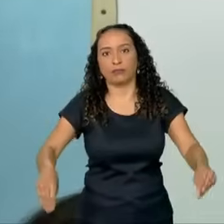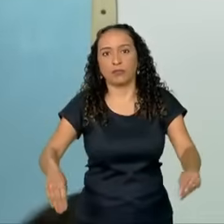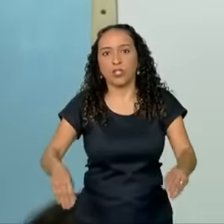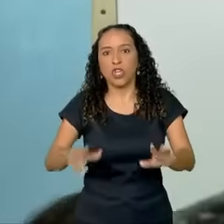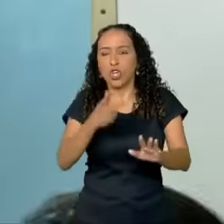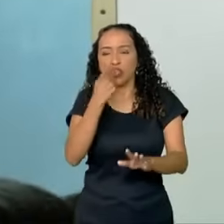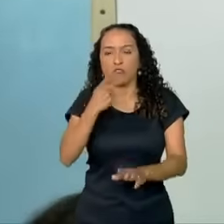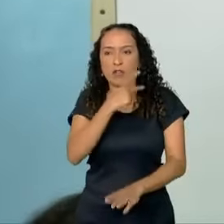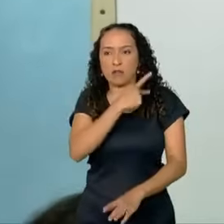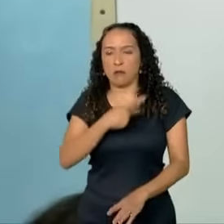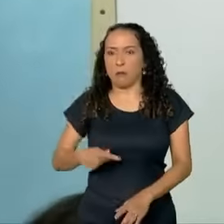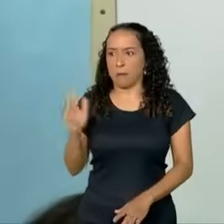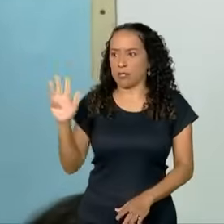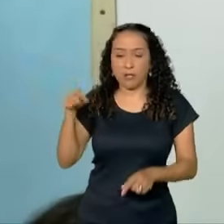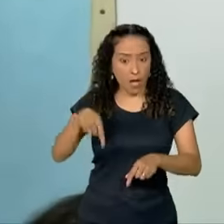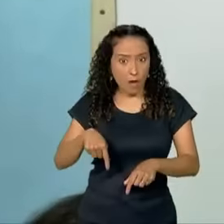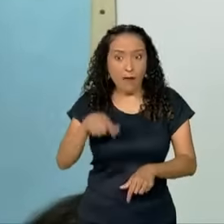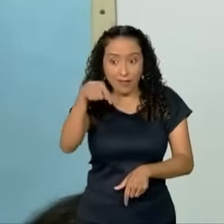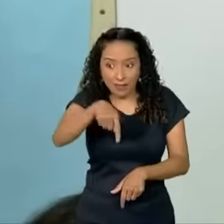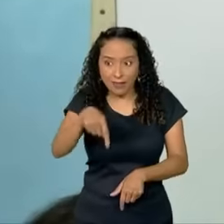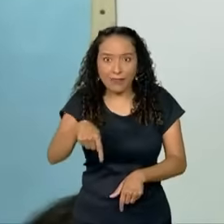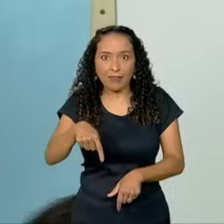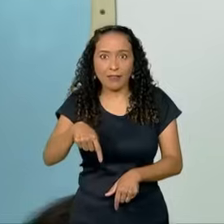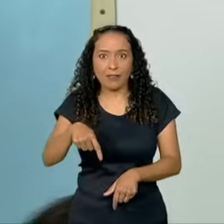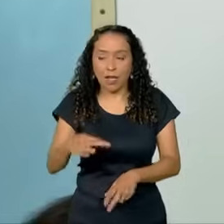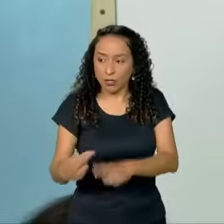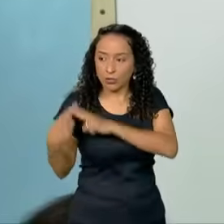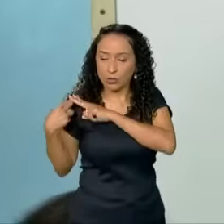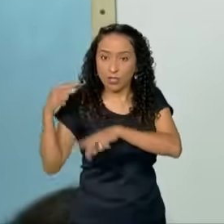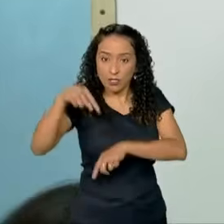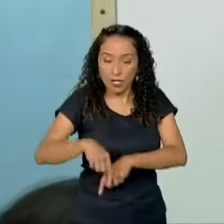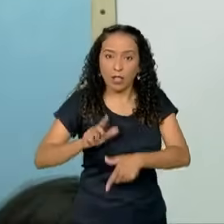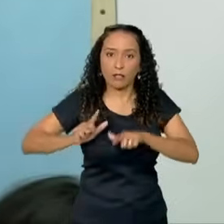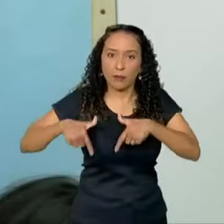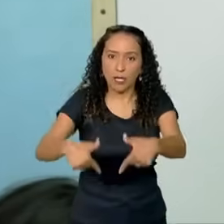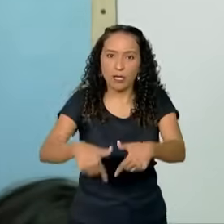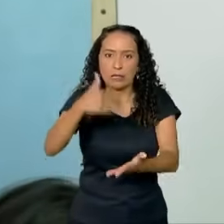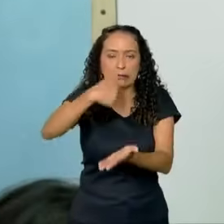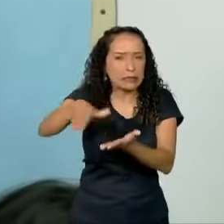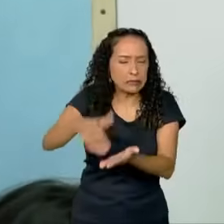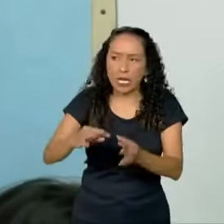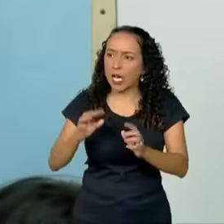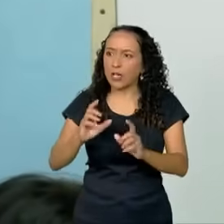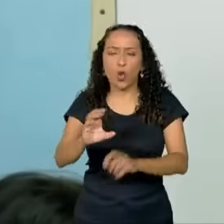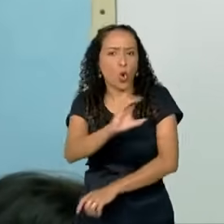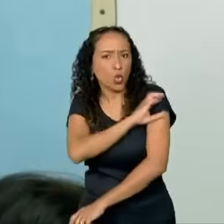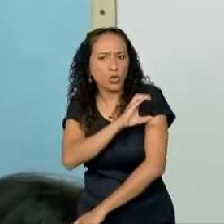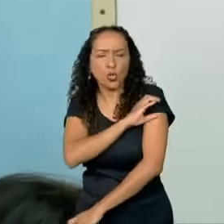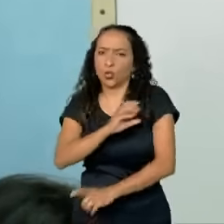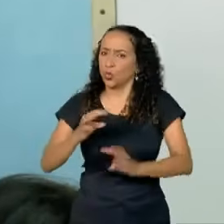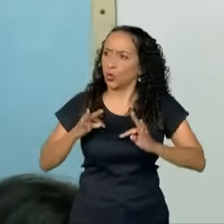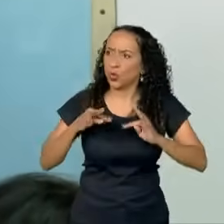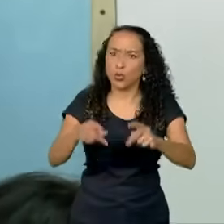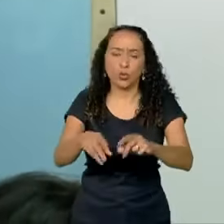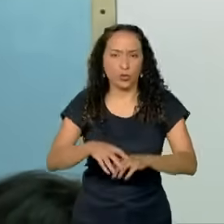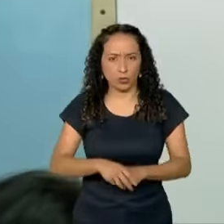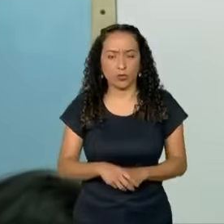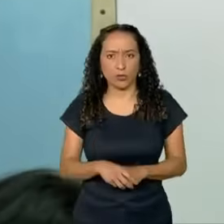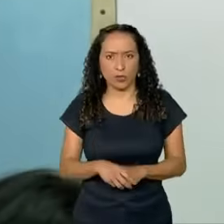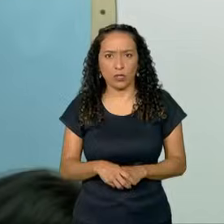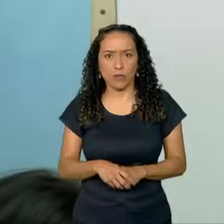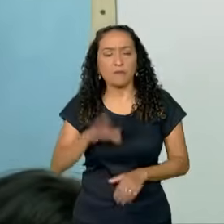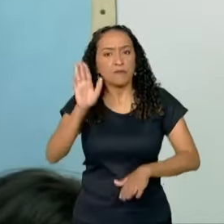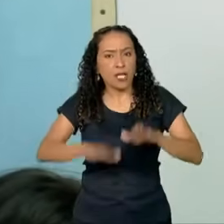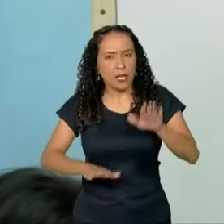presidente da República, do governador, é aqui mesmo. Né? As autoridades estão atuando, todos, secretários, coordenadores, né? Que